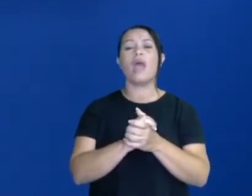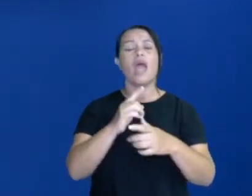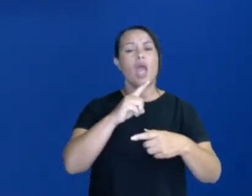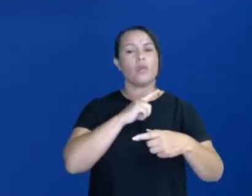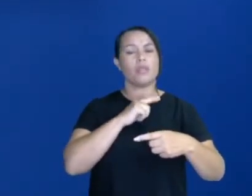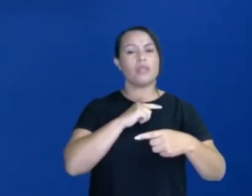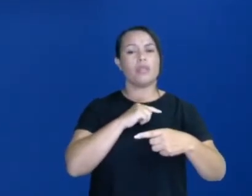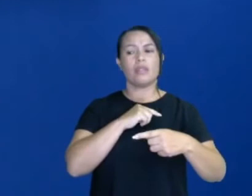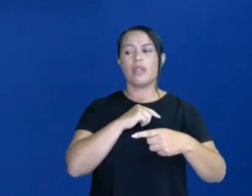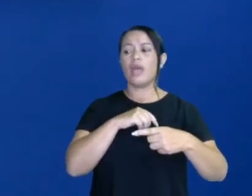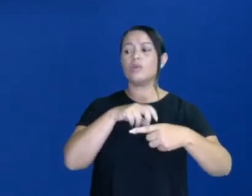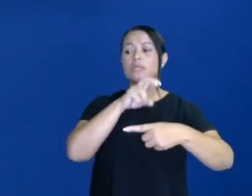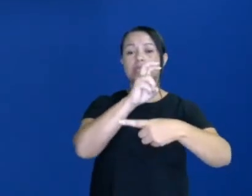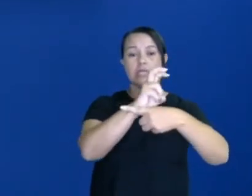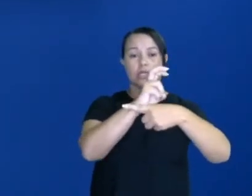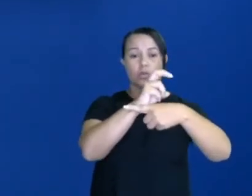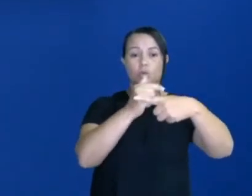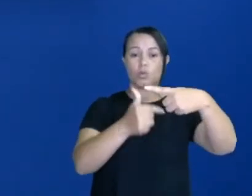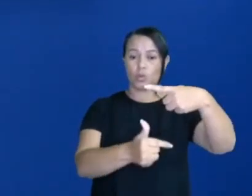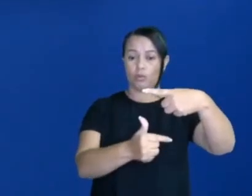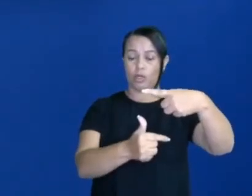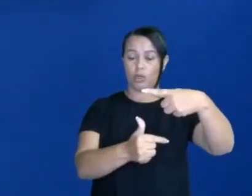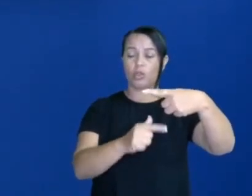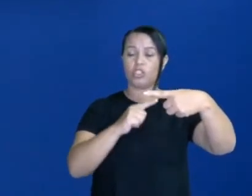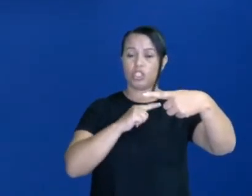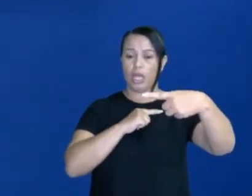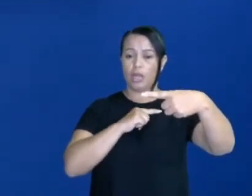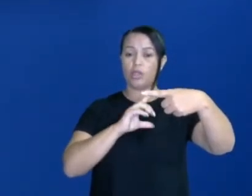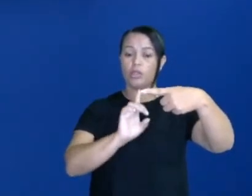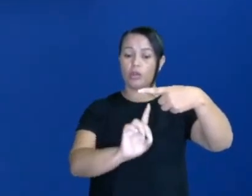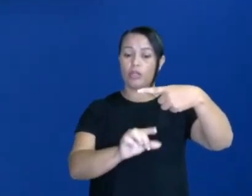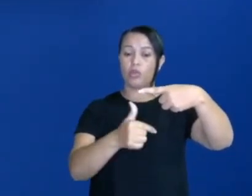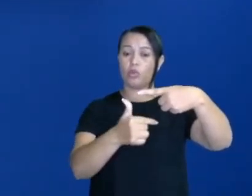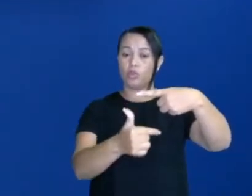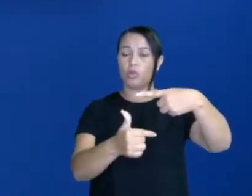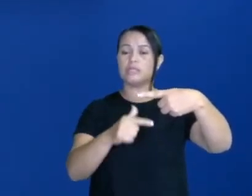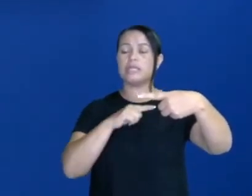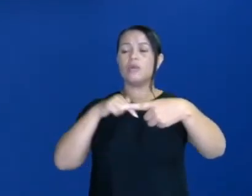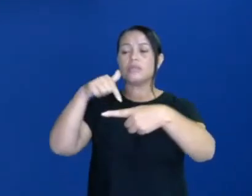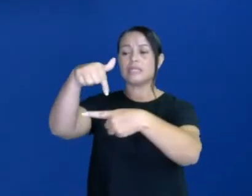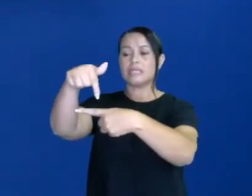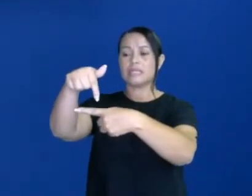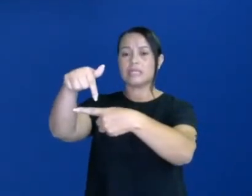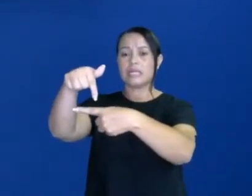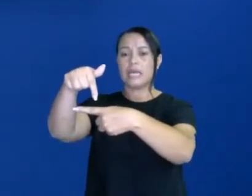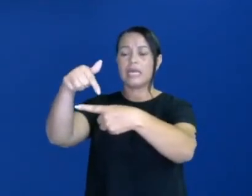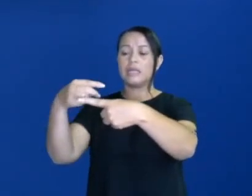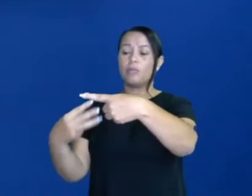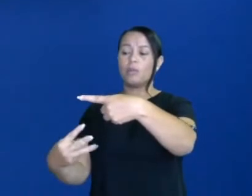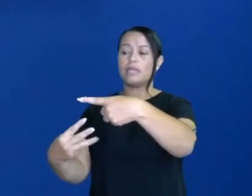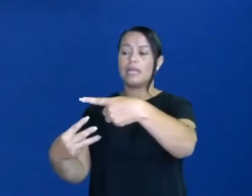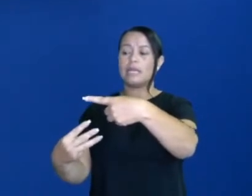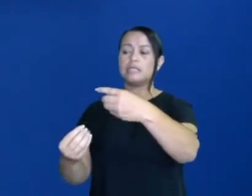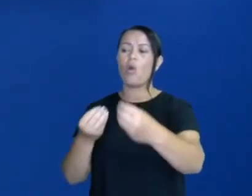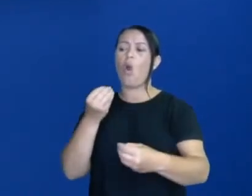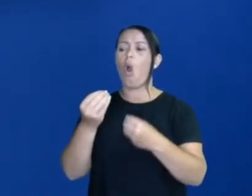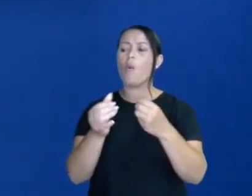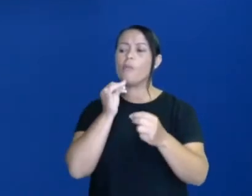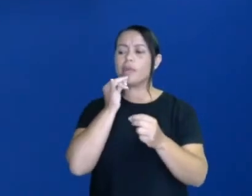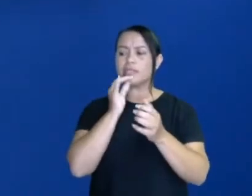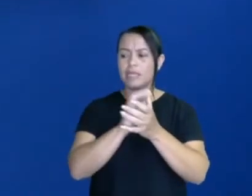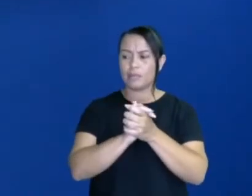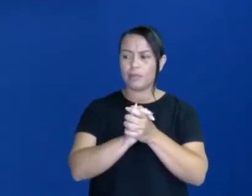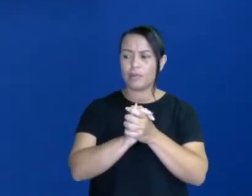Eu tenho 5 sobre 2 tem denominador 2 e 7 sobre 3 tem o denominador 3. Então, vamos lá.